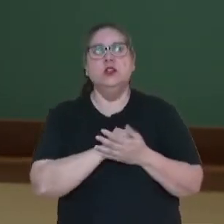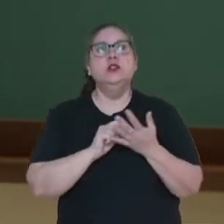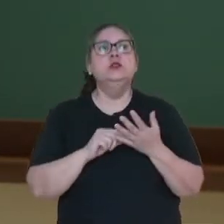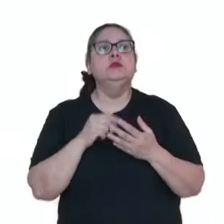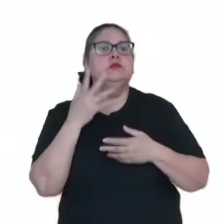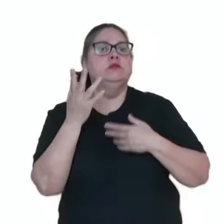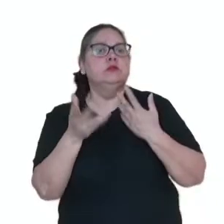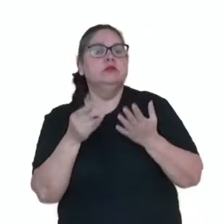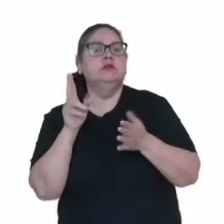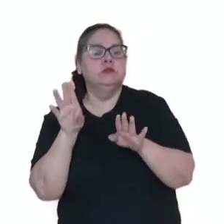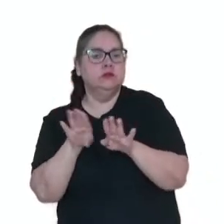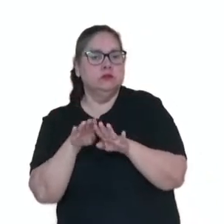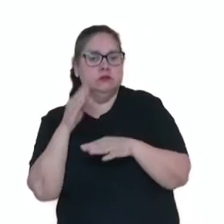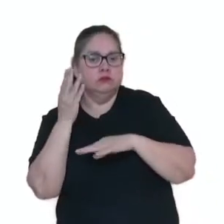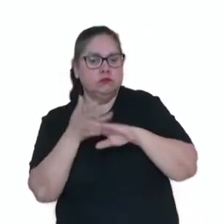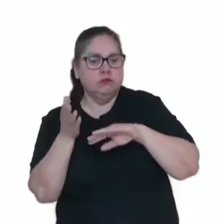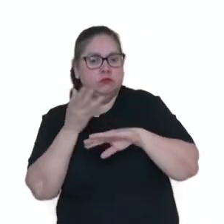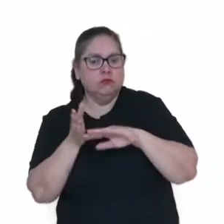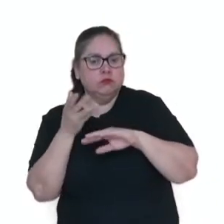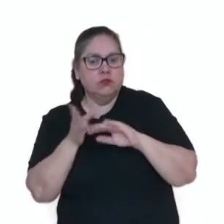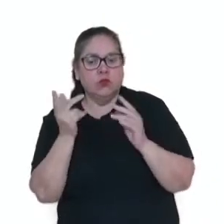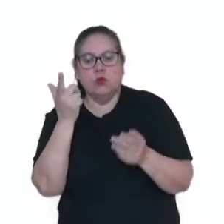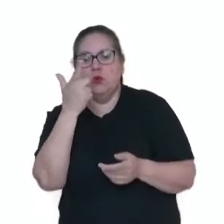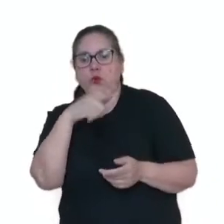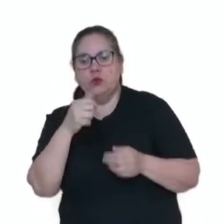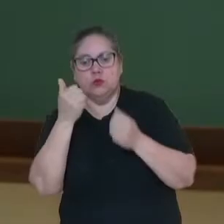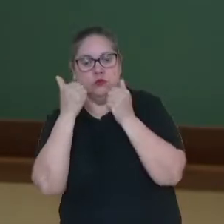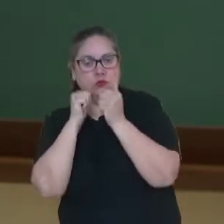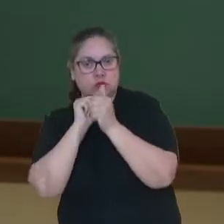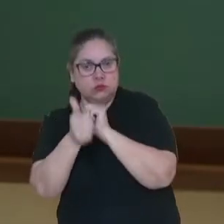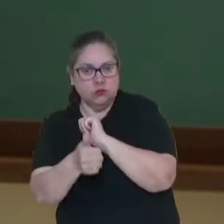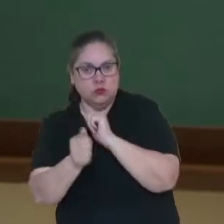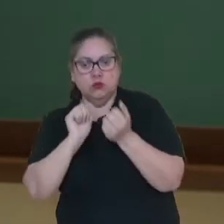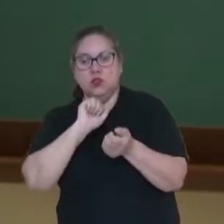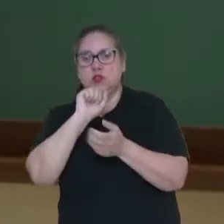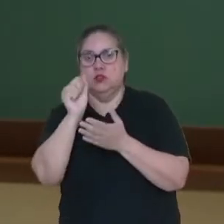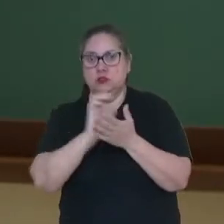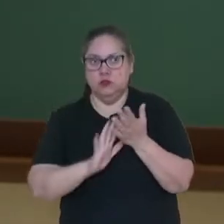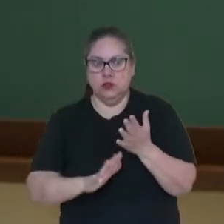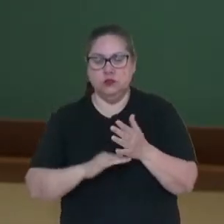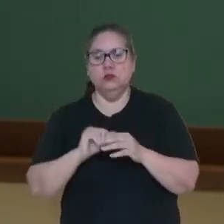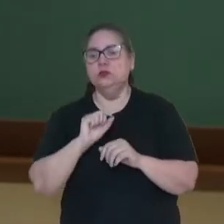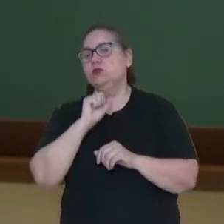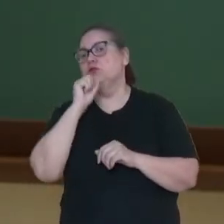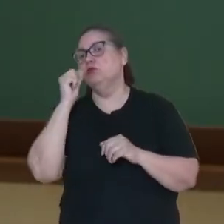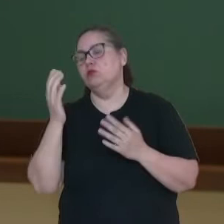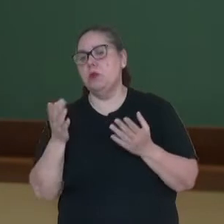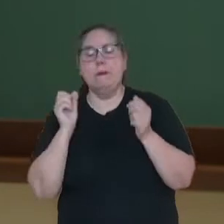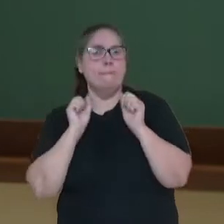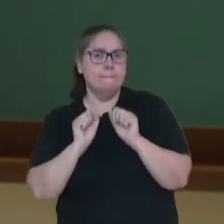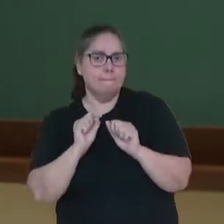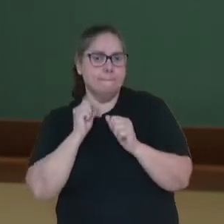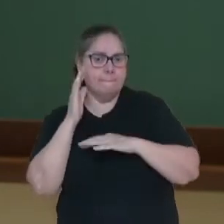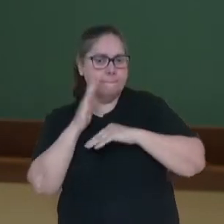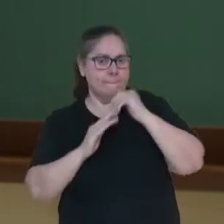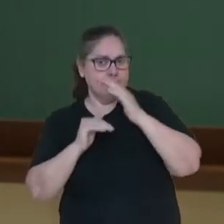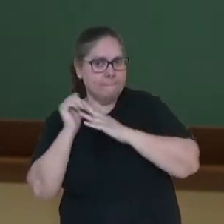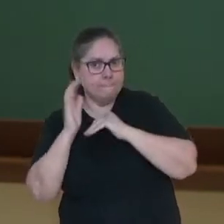e servem para a prática de outros esportes e atividades. Ou seja, eu posso